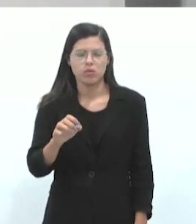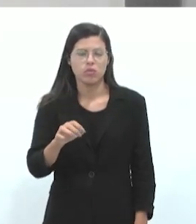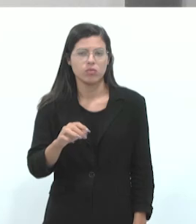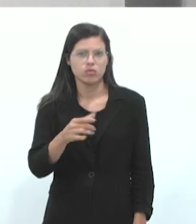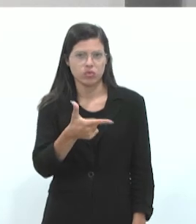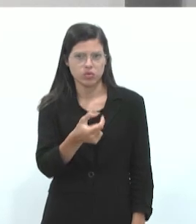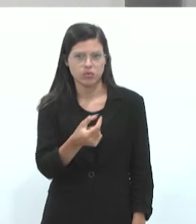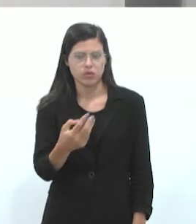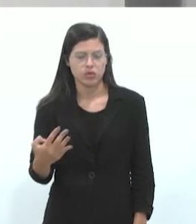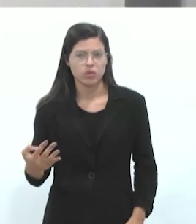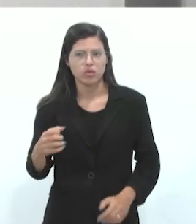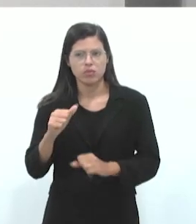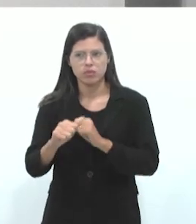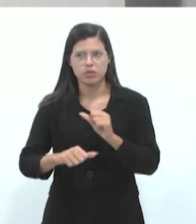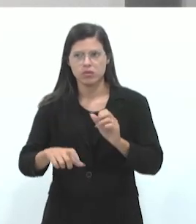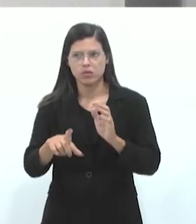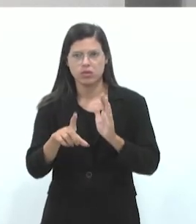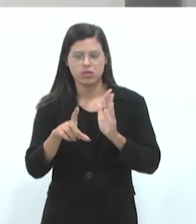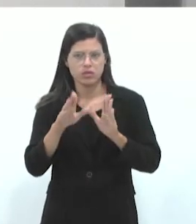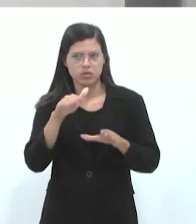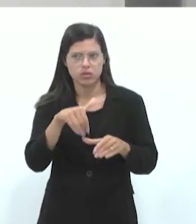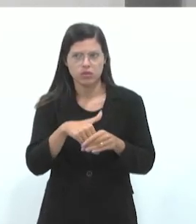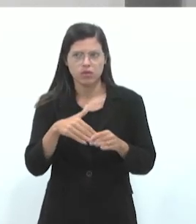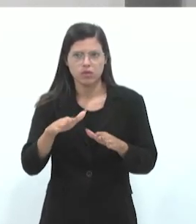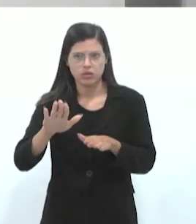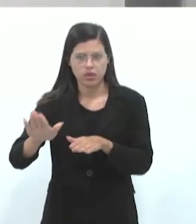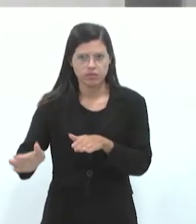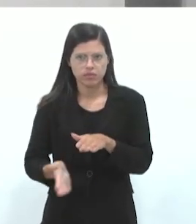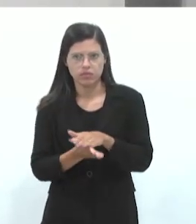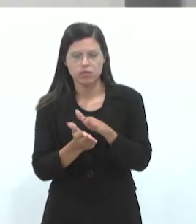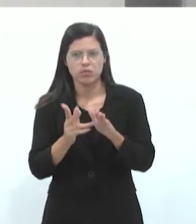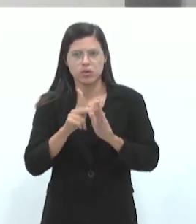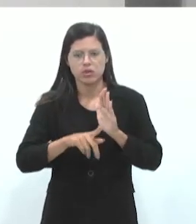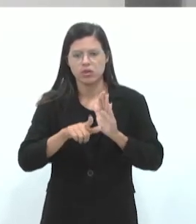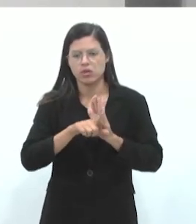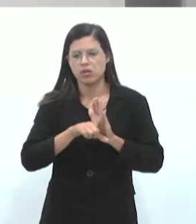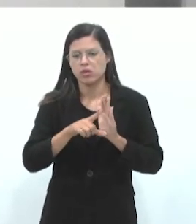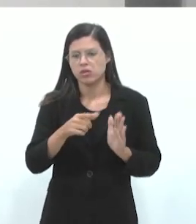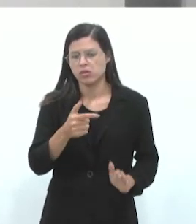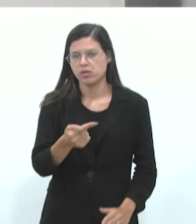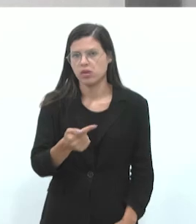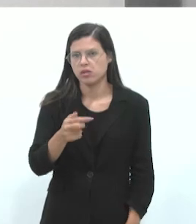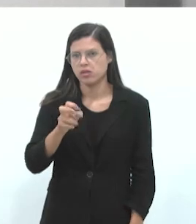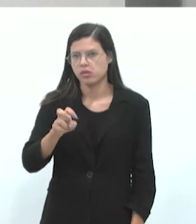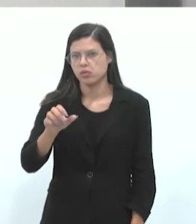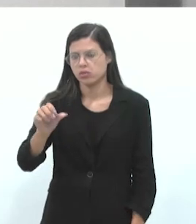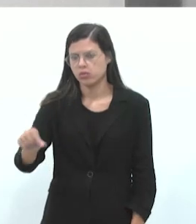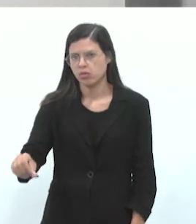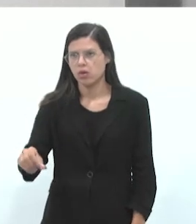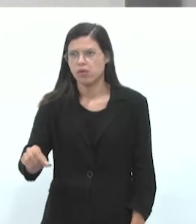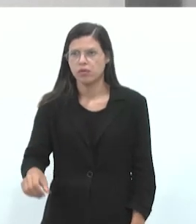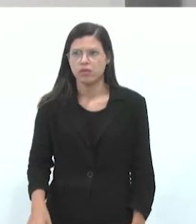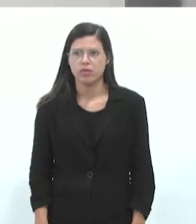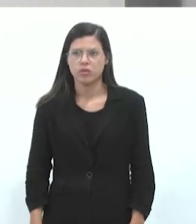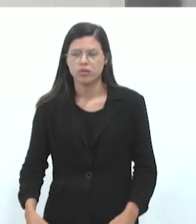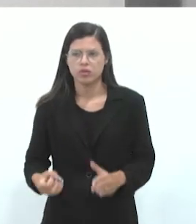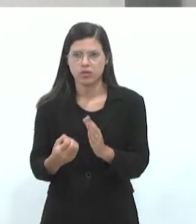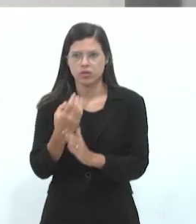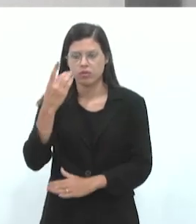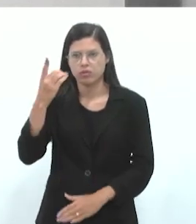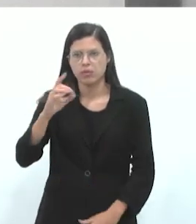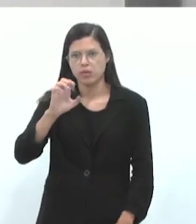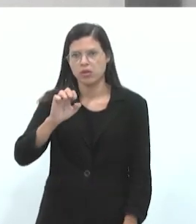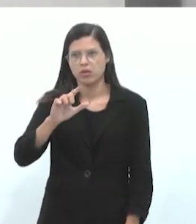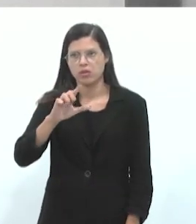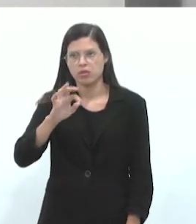de voto, cujo parecer é pela anexação ao projeto de lei 759 de 23, de autoria do deputado Elton Cristo. Em discussão. O